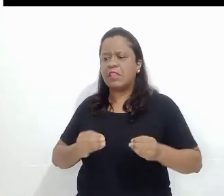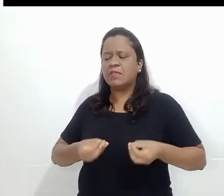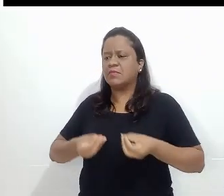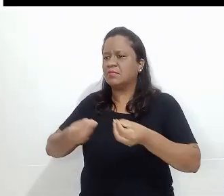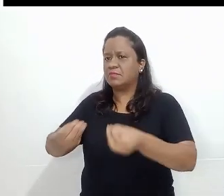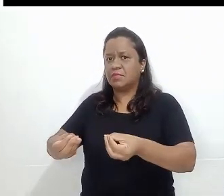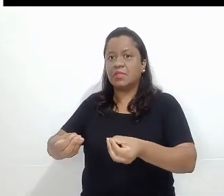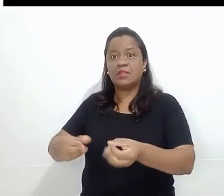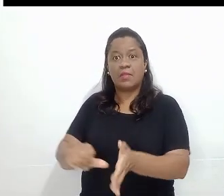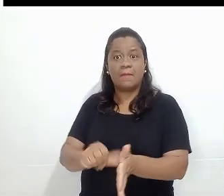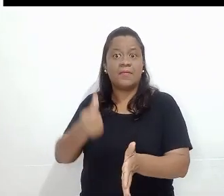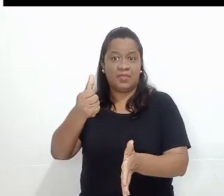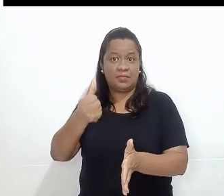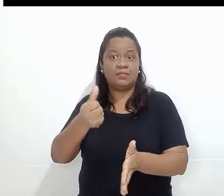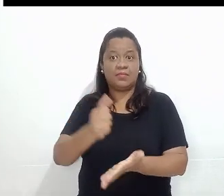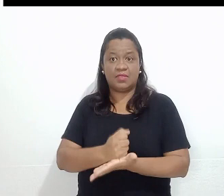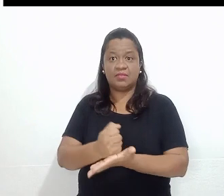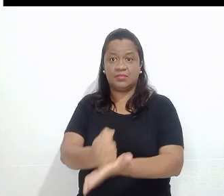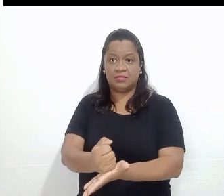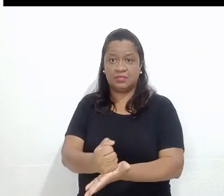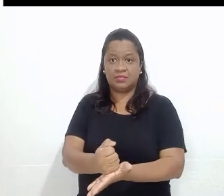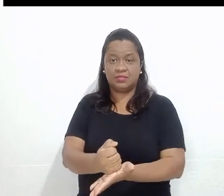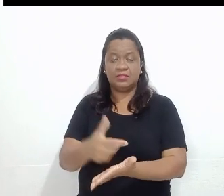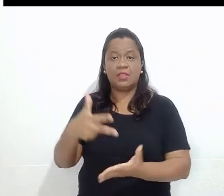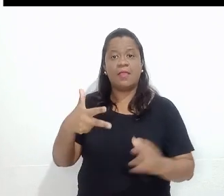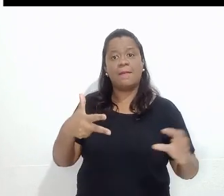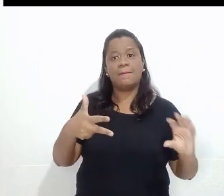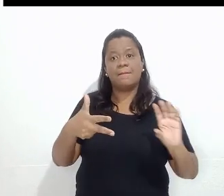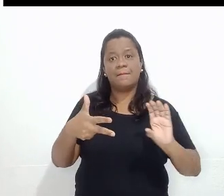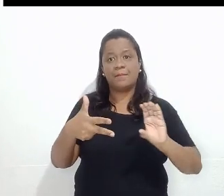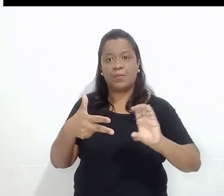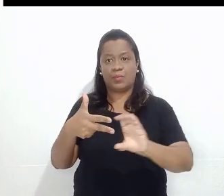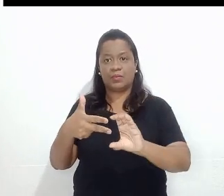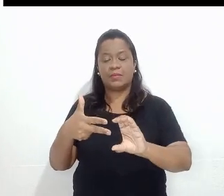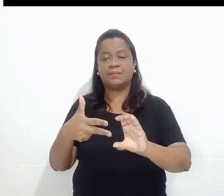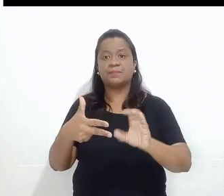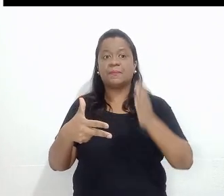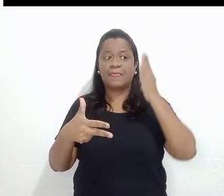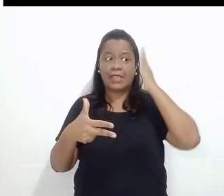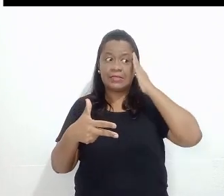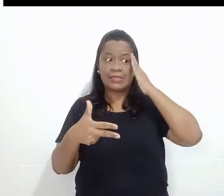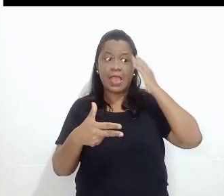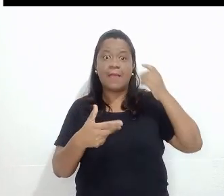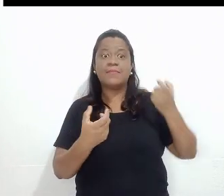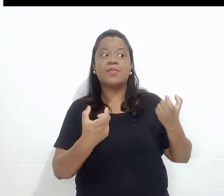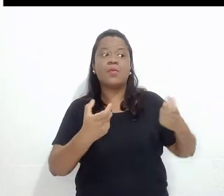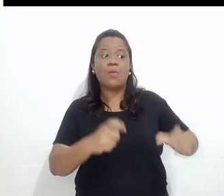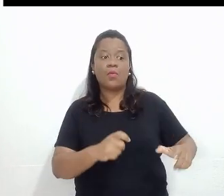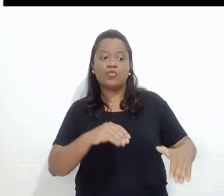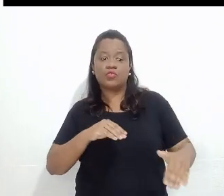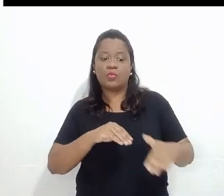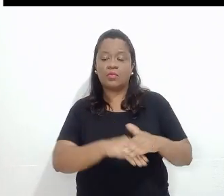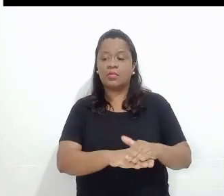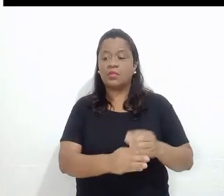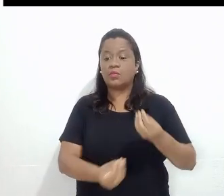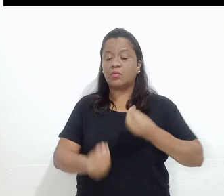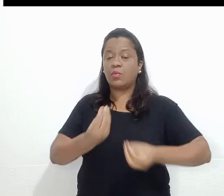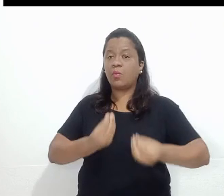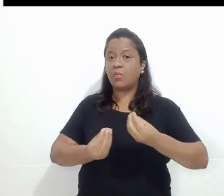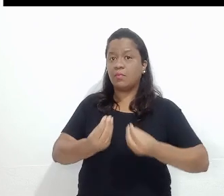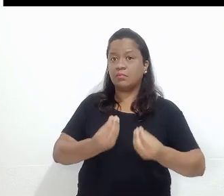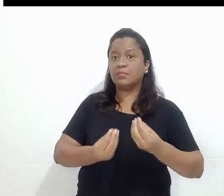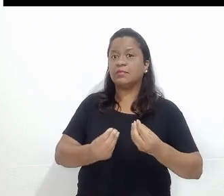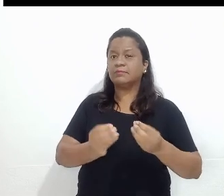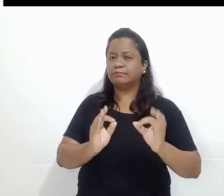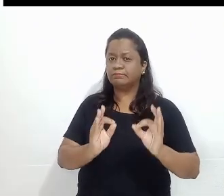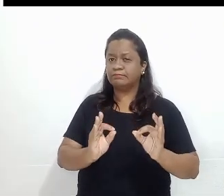assistente de câmera para colocar na câmera essa lente. Tá? Ele que sabe onde as lentes estão guardadas e como elas estão guardadas